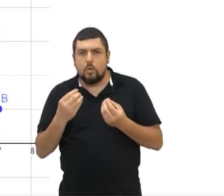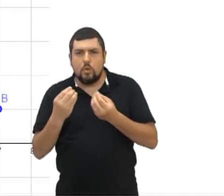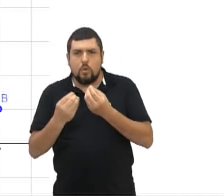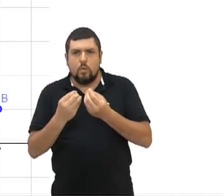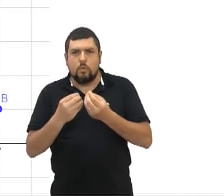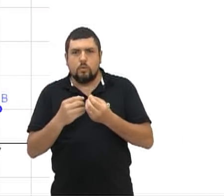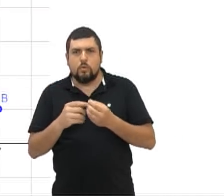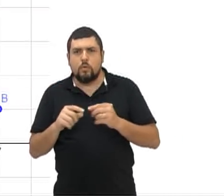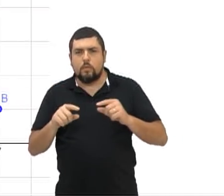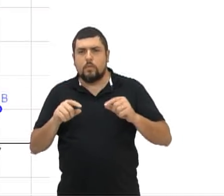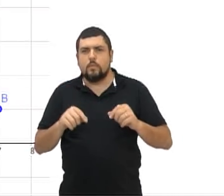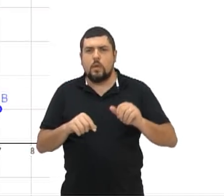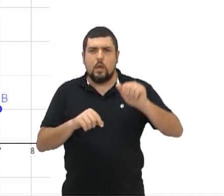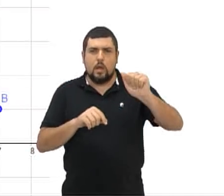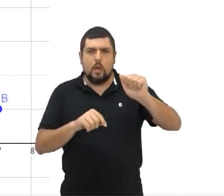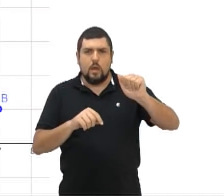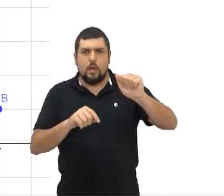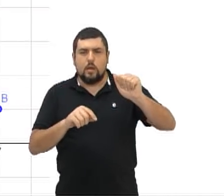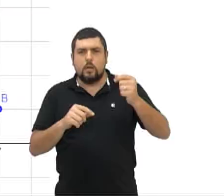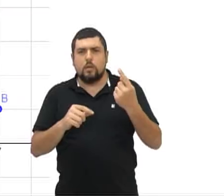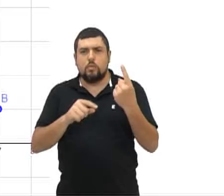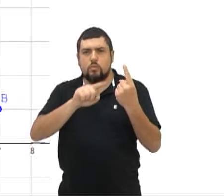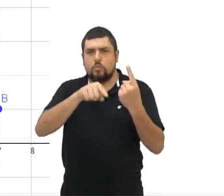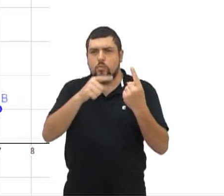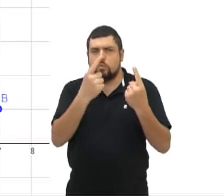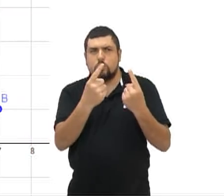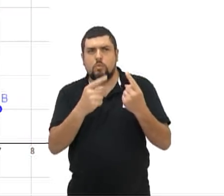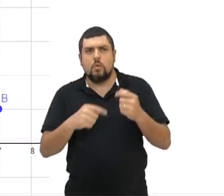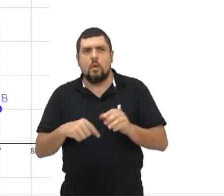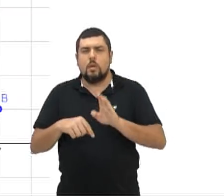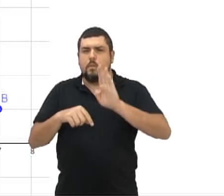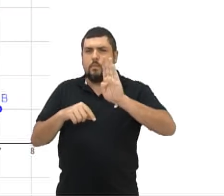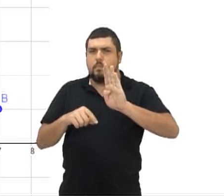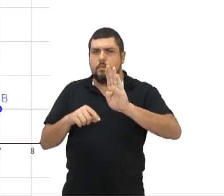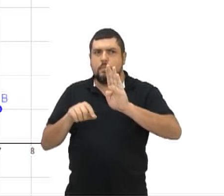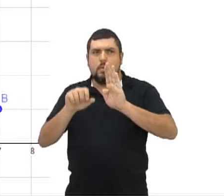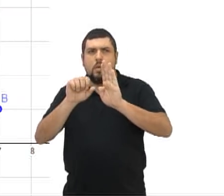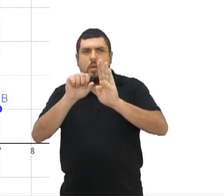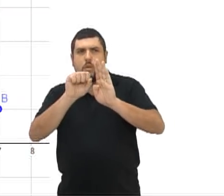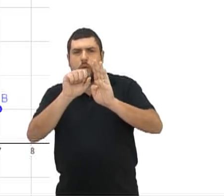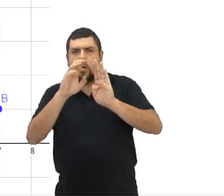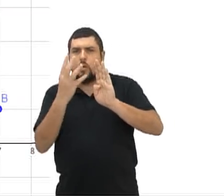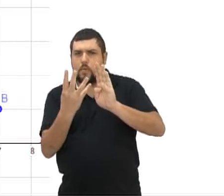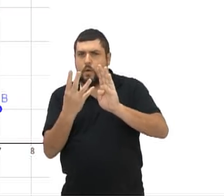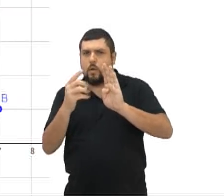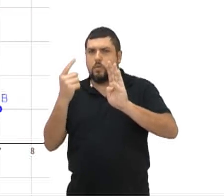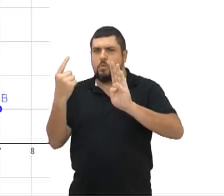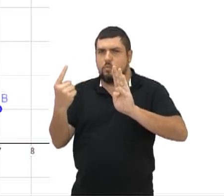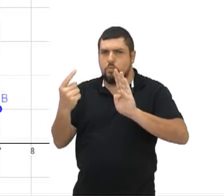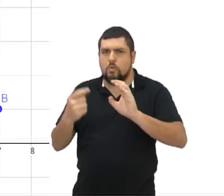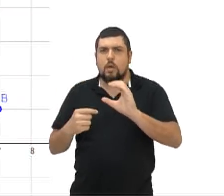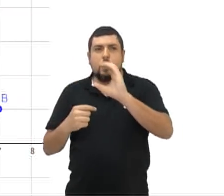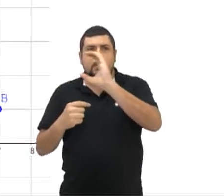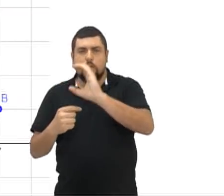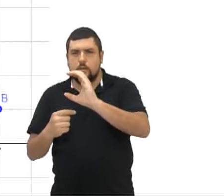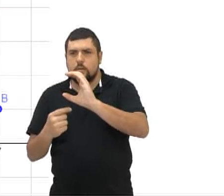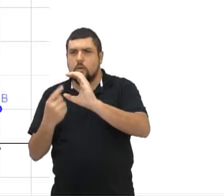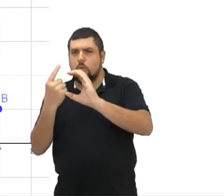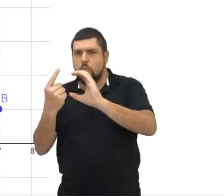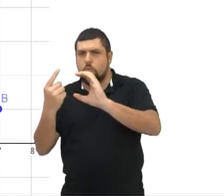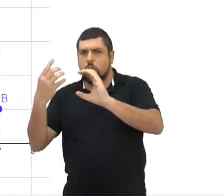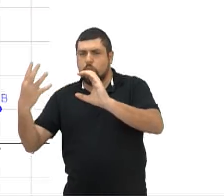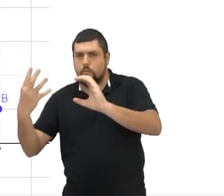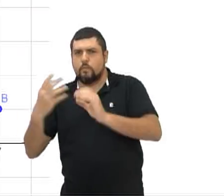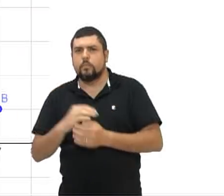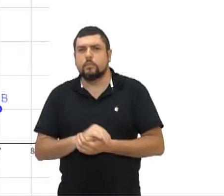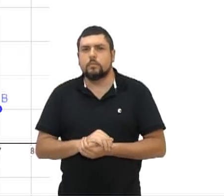a letra B é 4 e 1 e a letra C é 1 e 4. Ele quer que identifique quais são as coordenadas